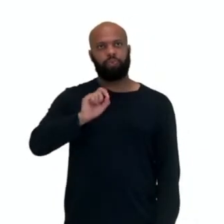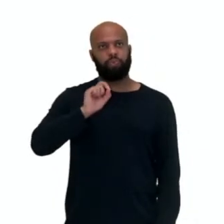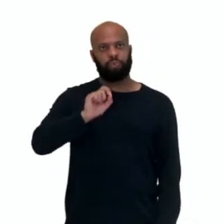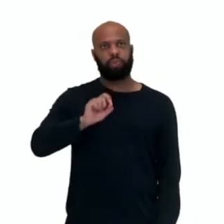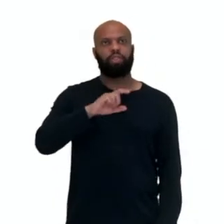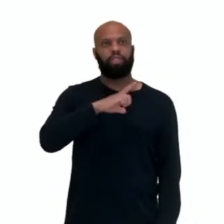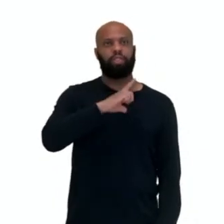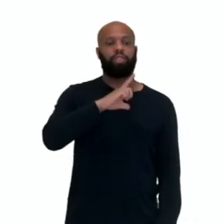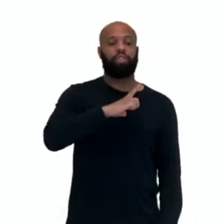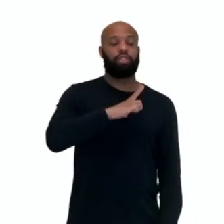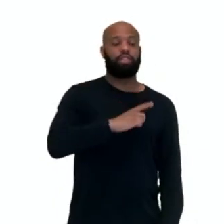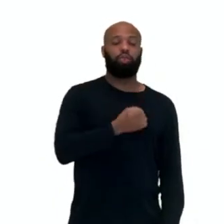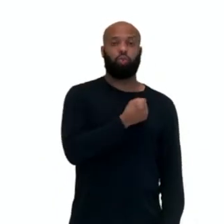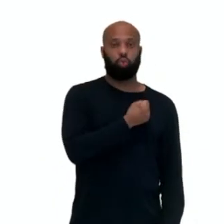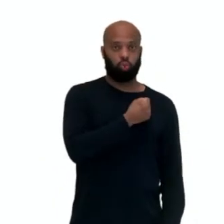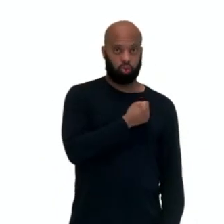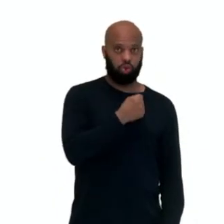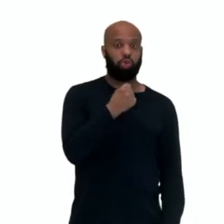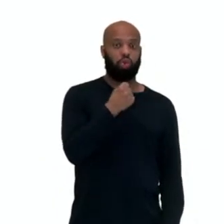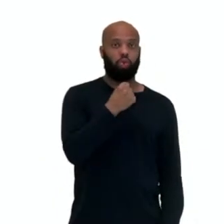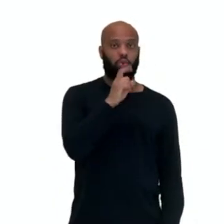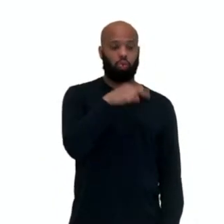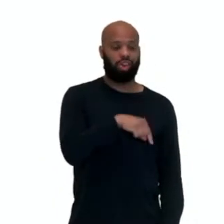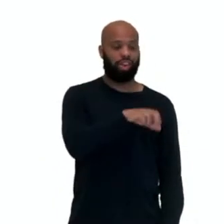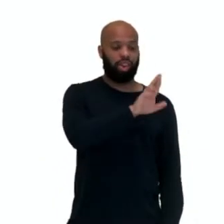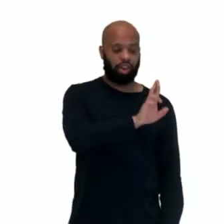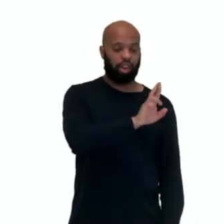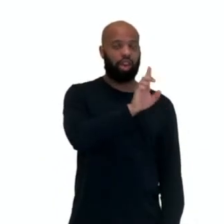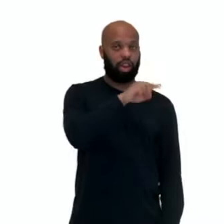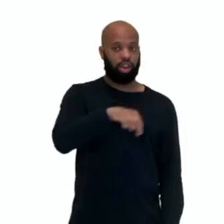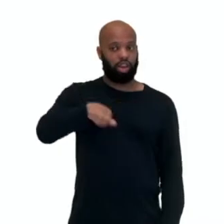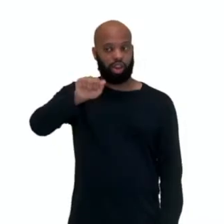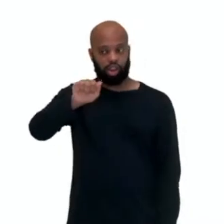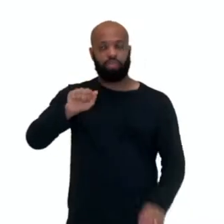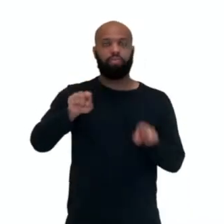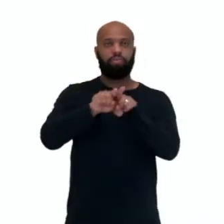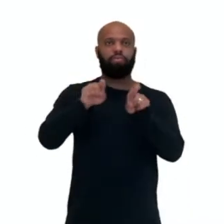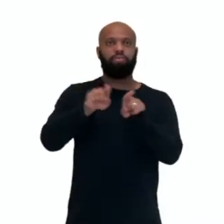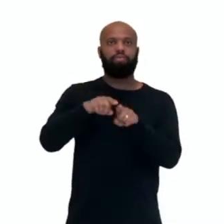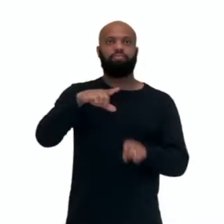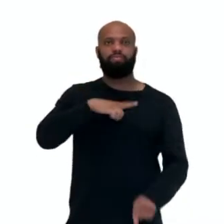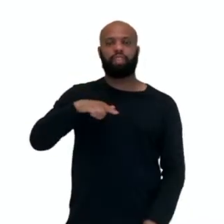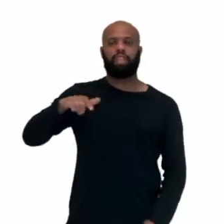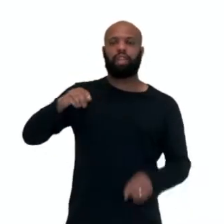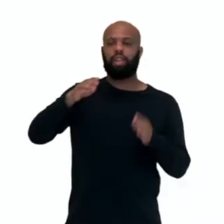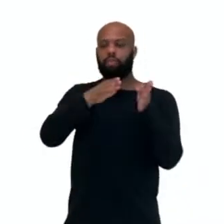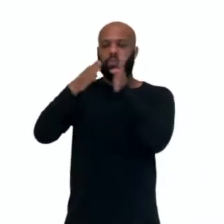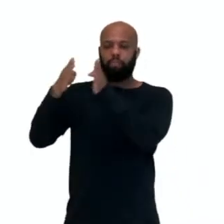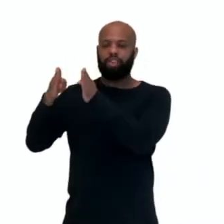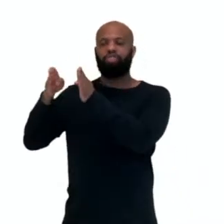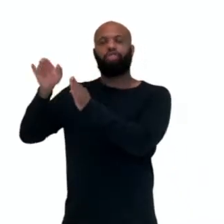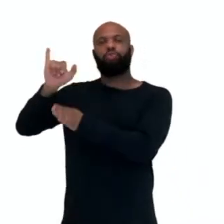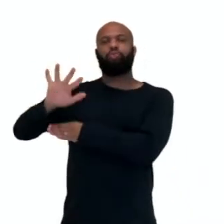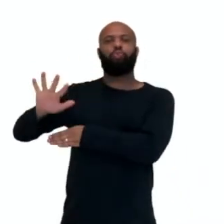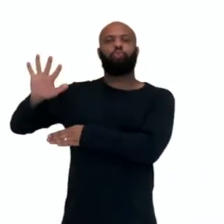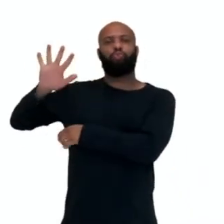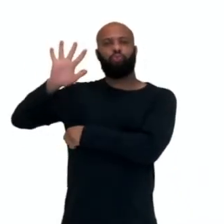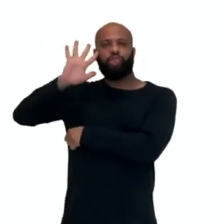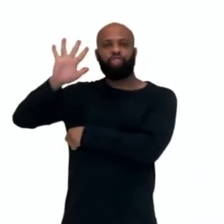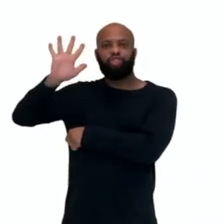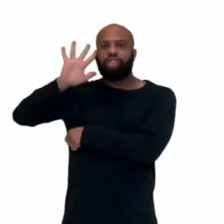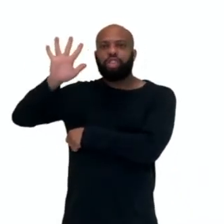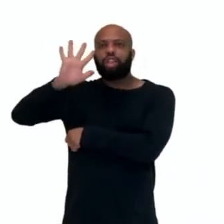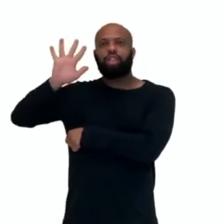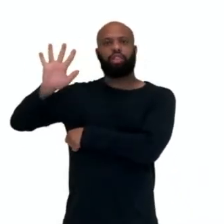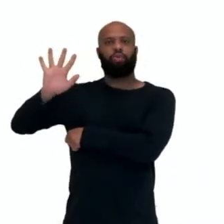pela parte real, que é dado pelo valor de A, e a parte imaginária, ou parte complexa, que